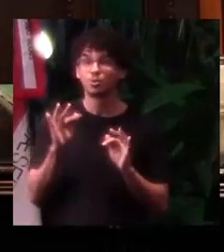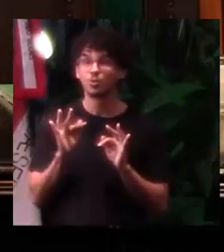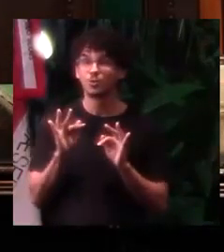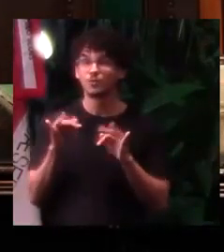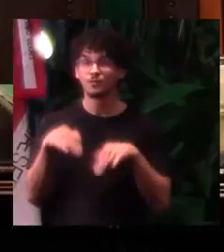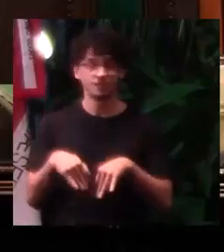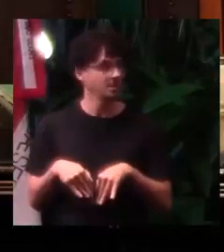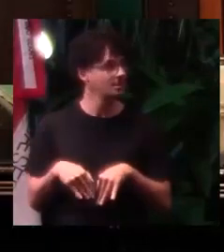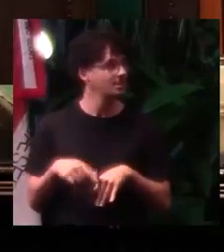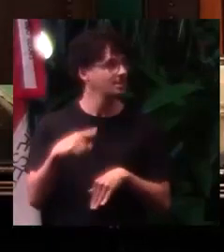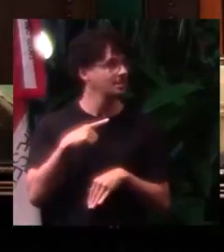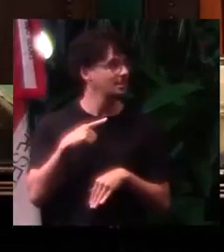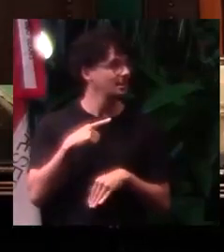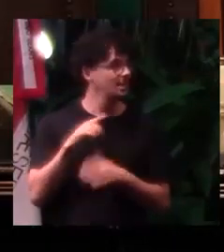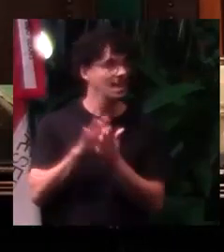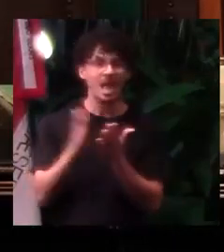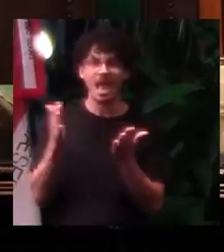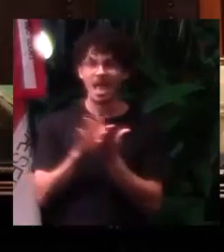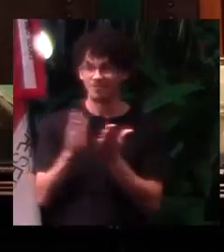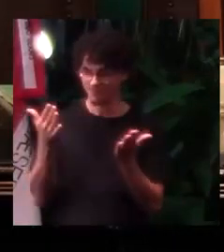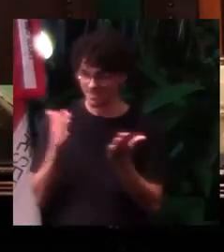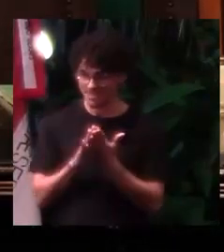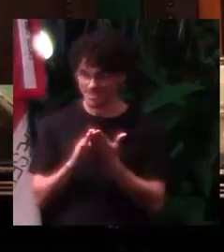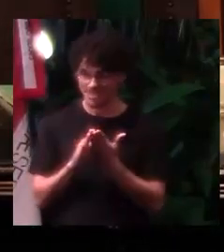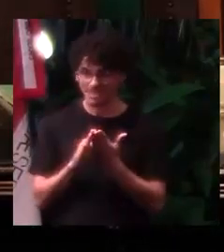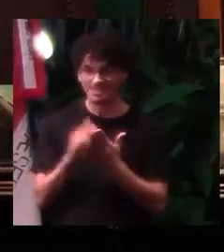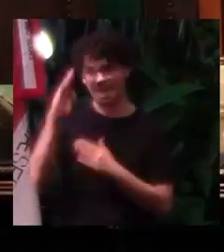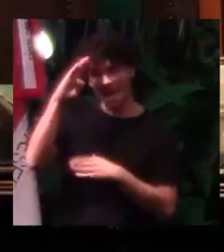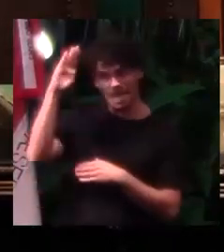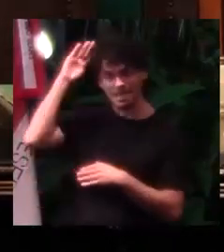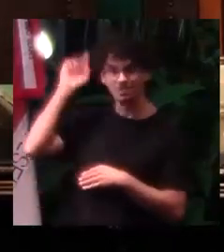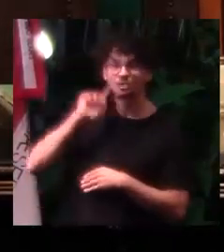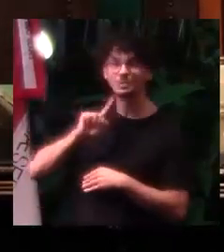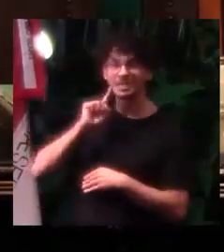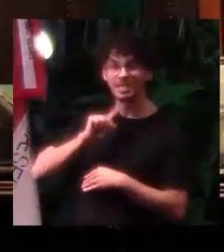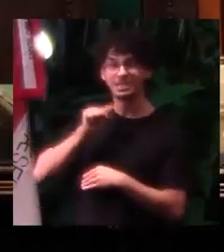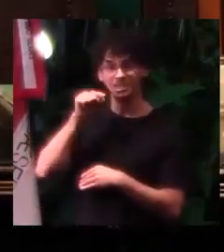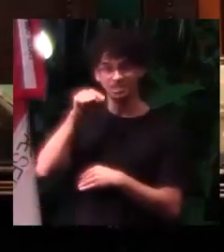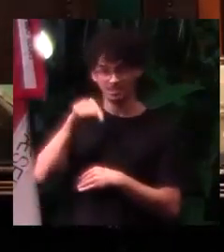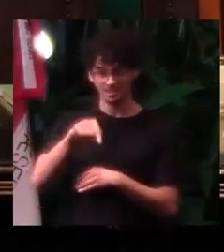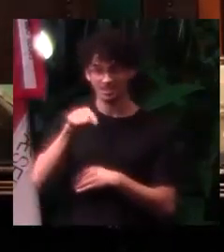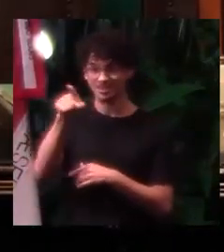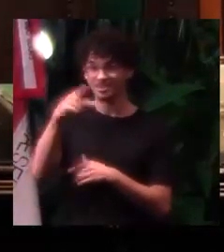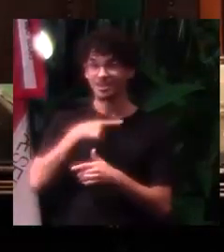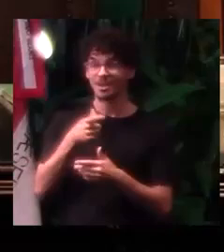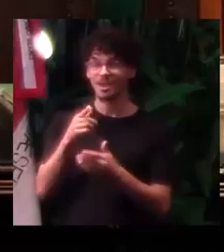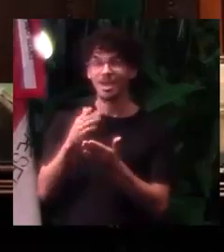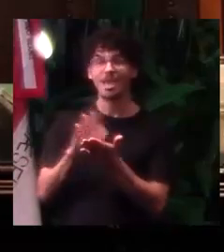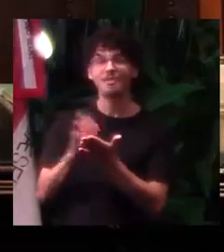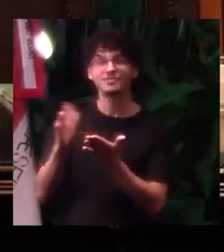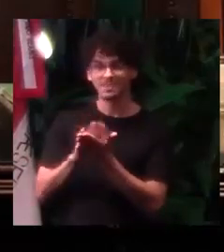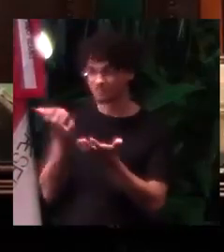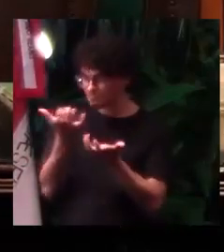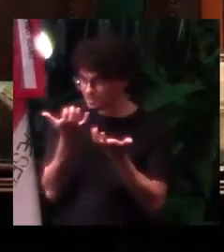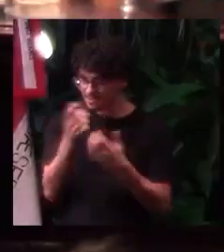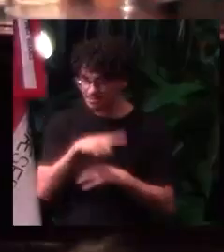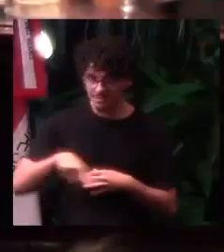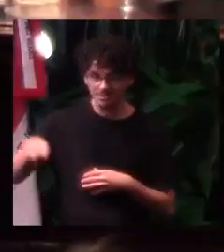a revista da Academia Mineira de Letras disponível ali na saída, quem quiser,